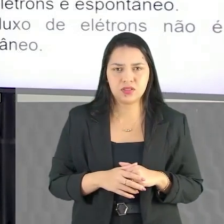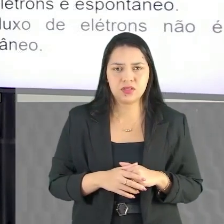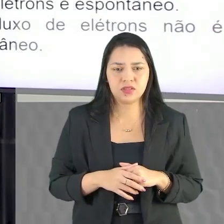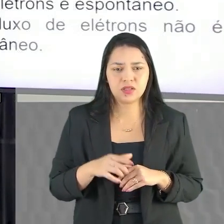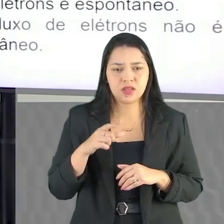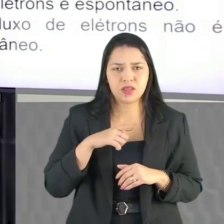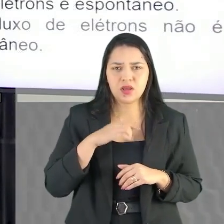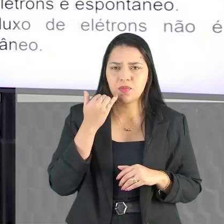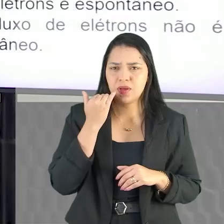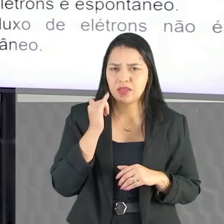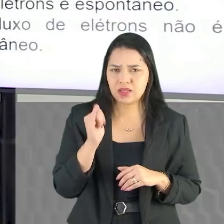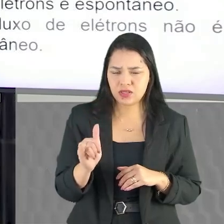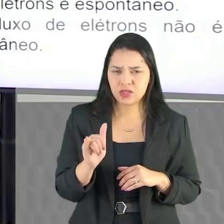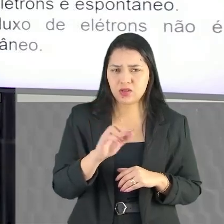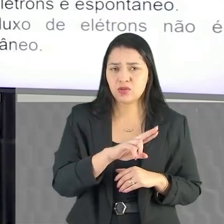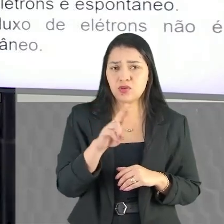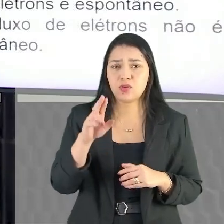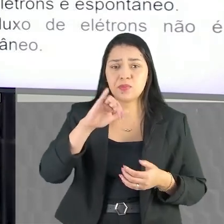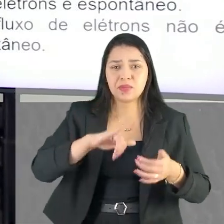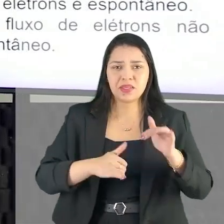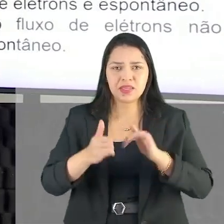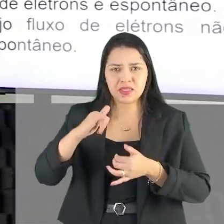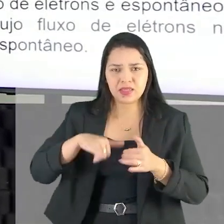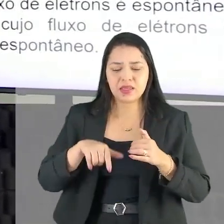Eu tenho uma energia chamada de energia química,